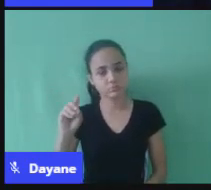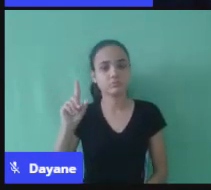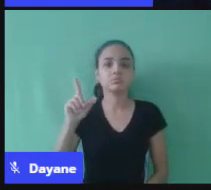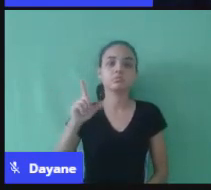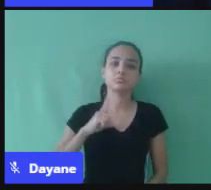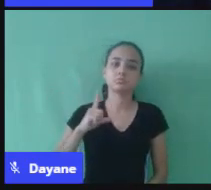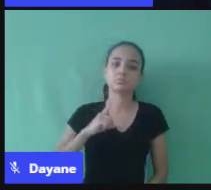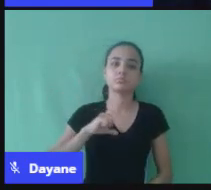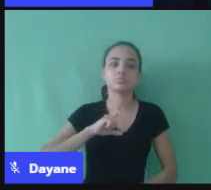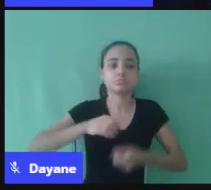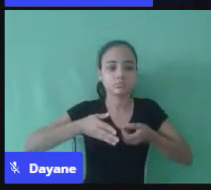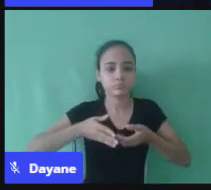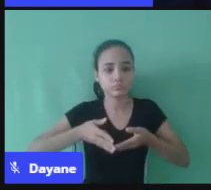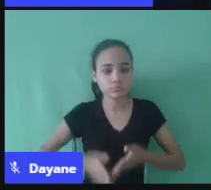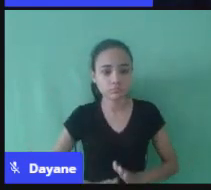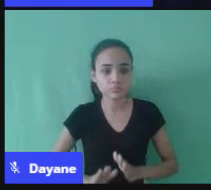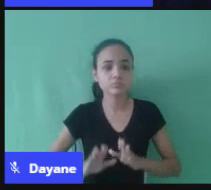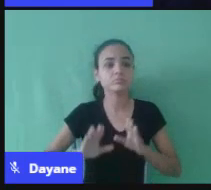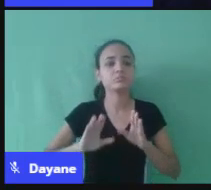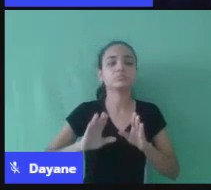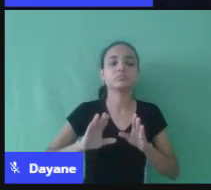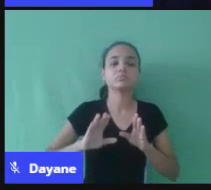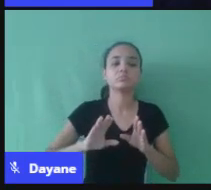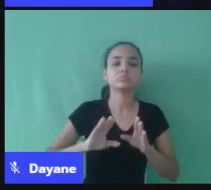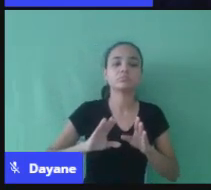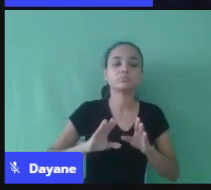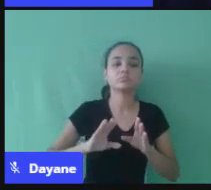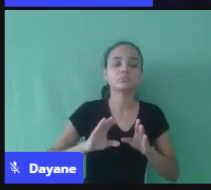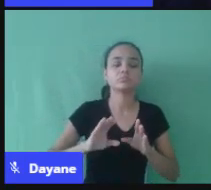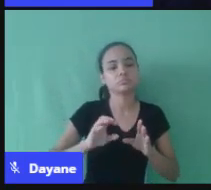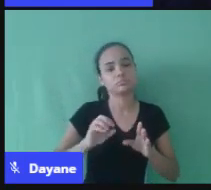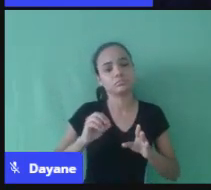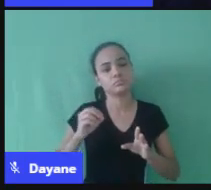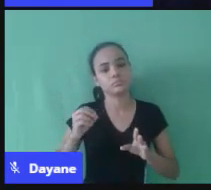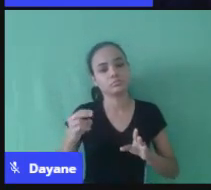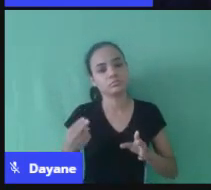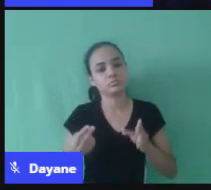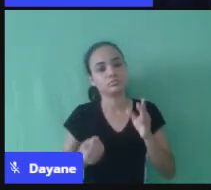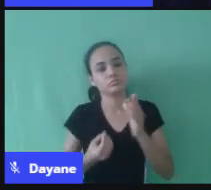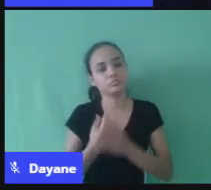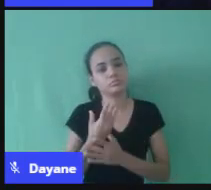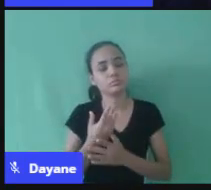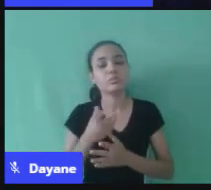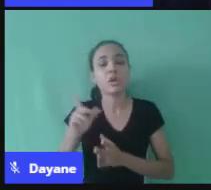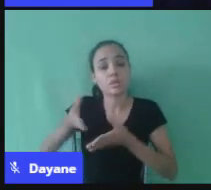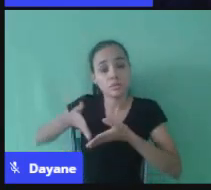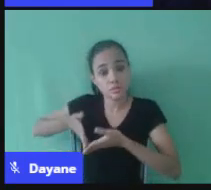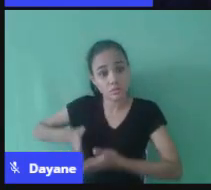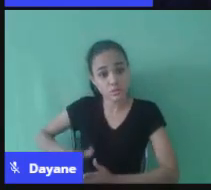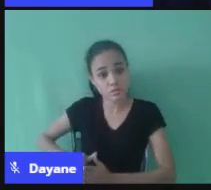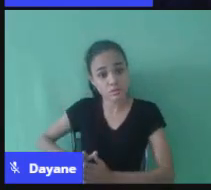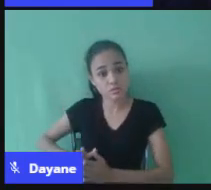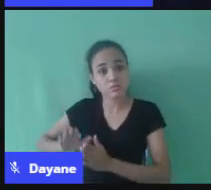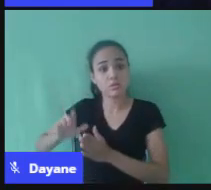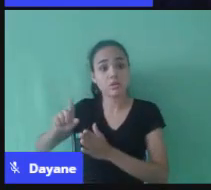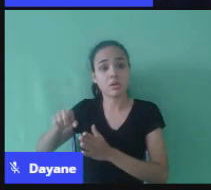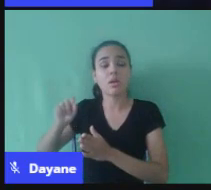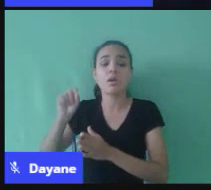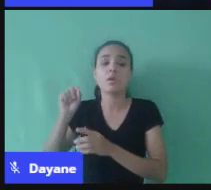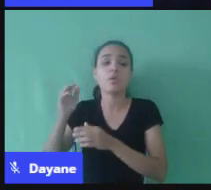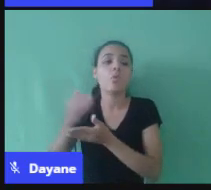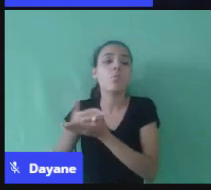surgir, né? Quando ele nasce, ele vem de um afloramento do lençol freático, ou seja, vem lá de uma água